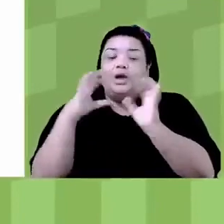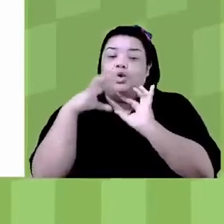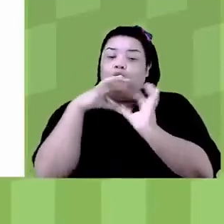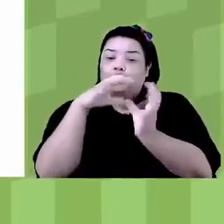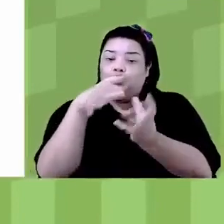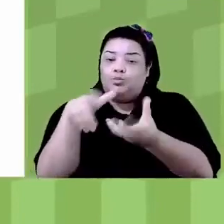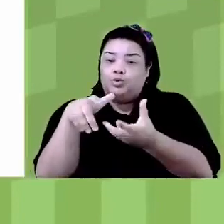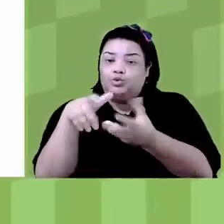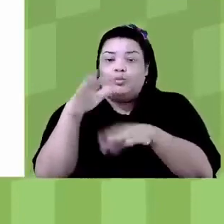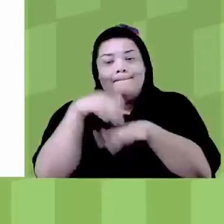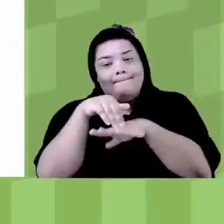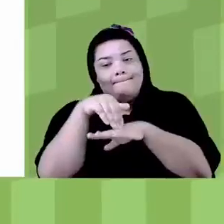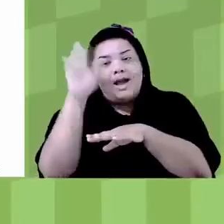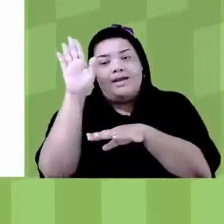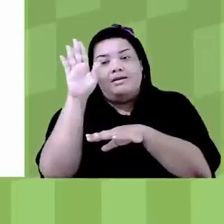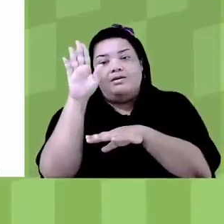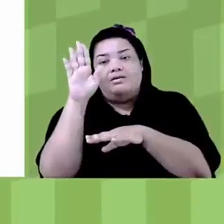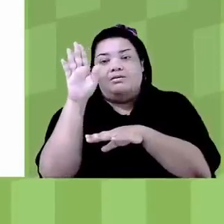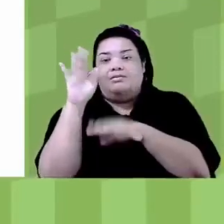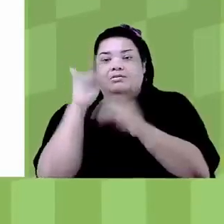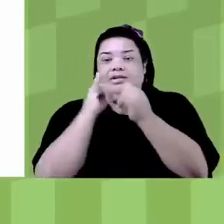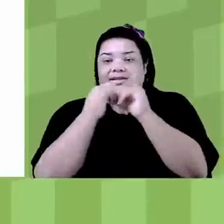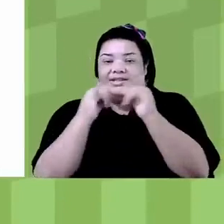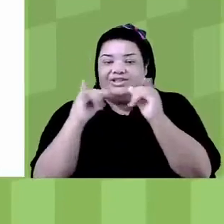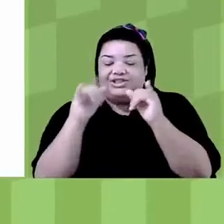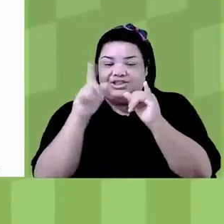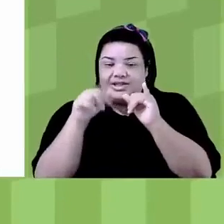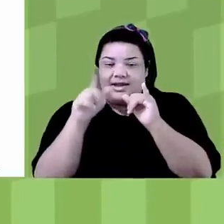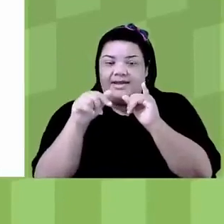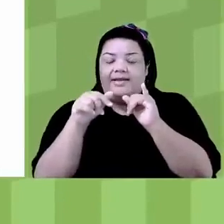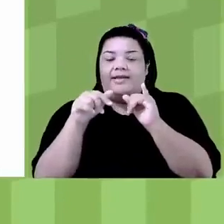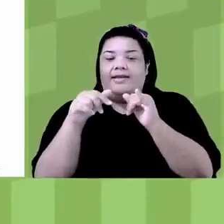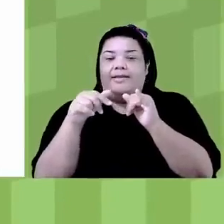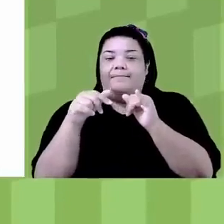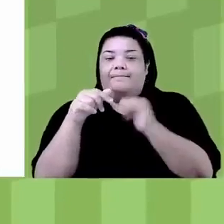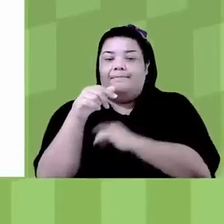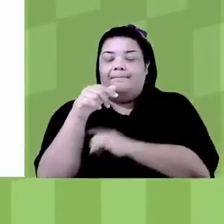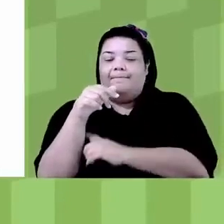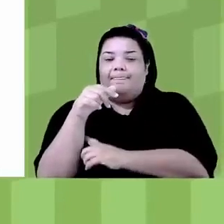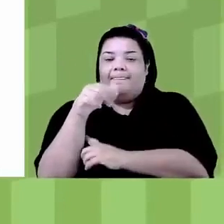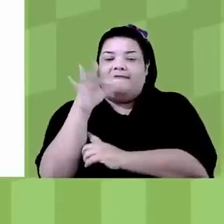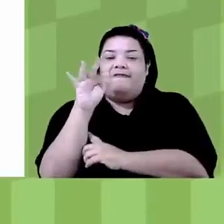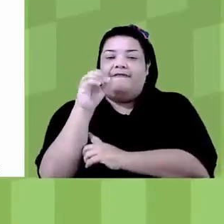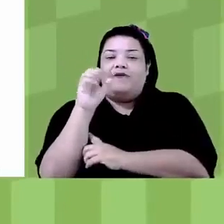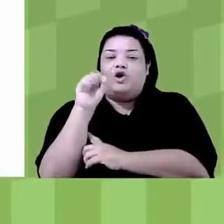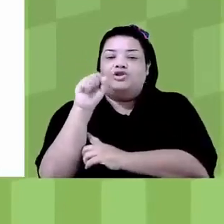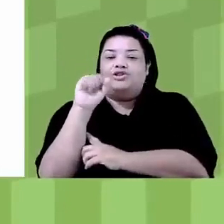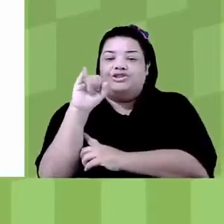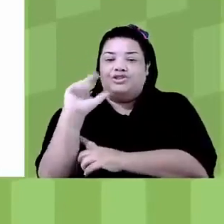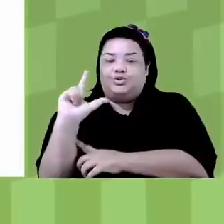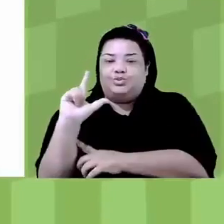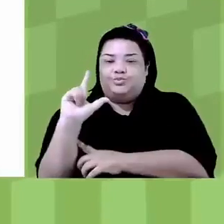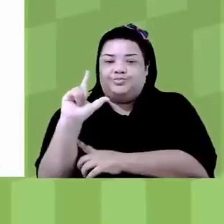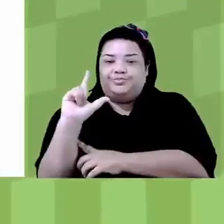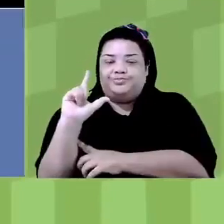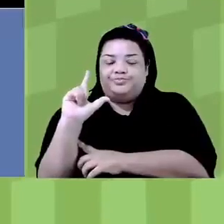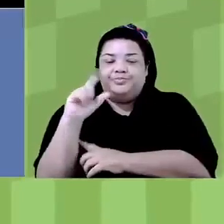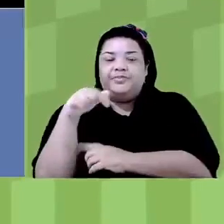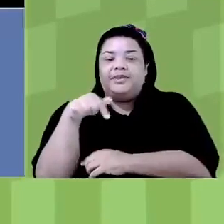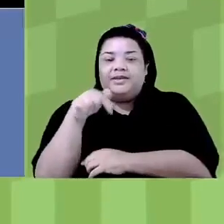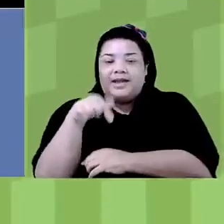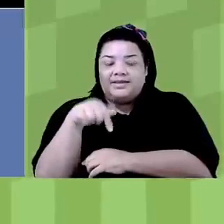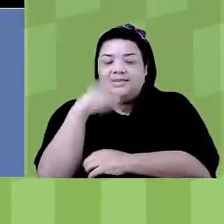de combustíveis fósseis. Aqui no Brasil, onde quase a metade é de energia